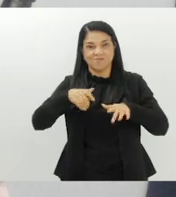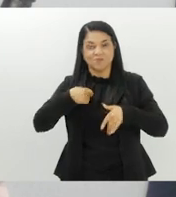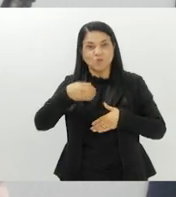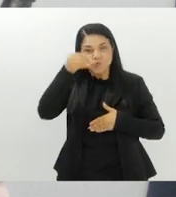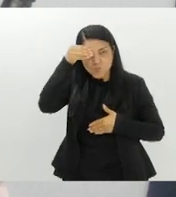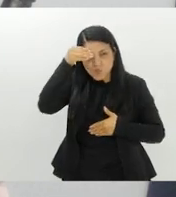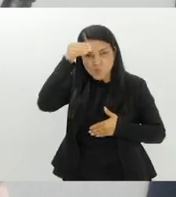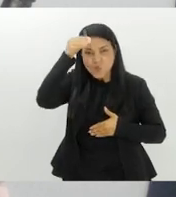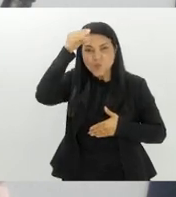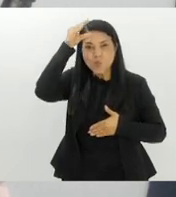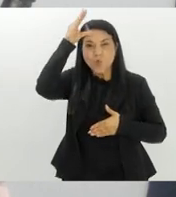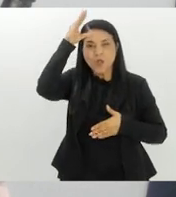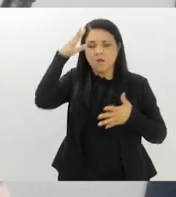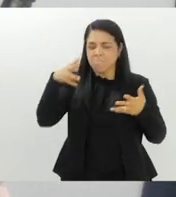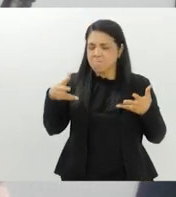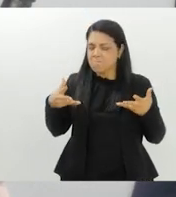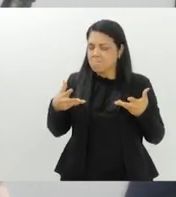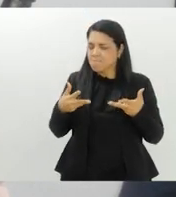conhecimento fantástico.